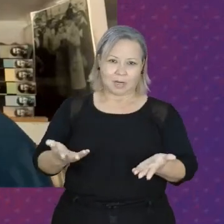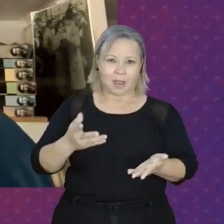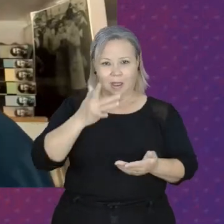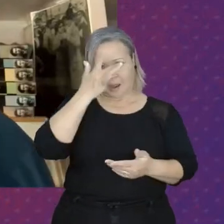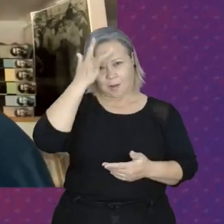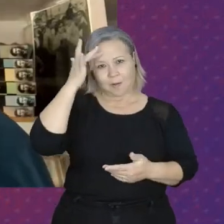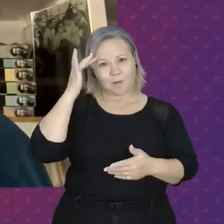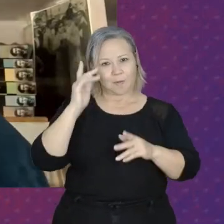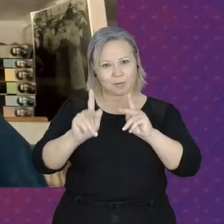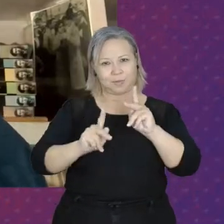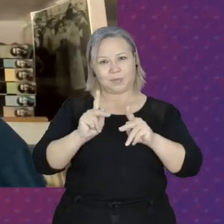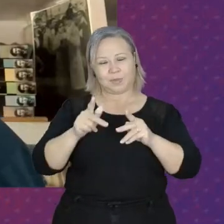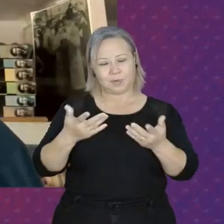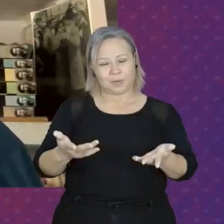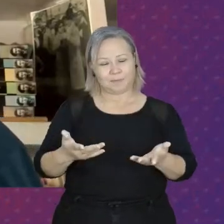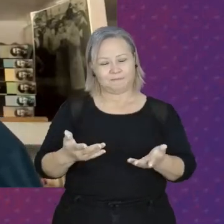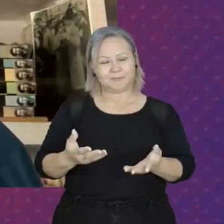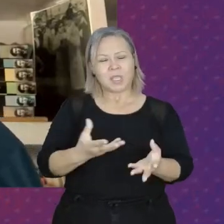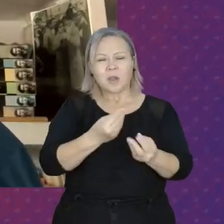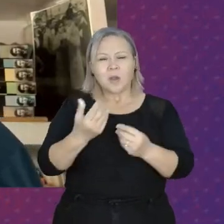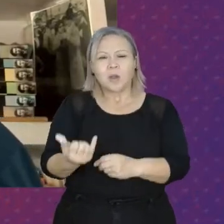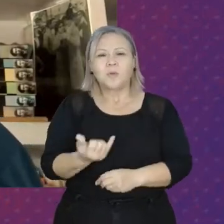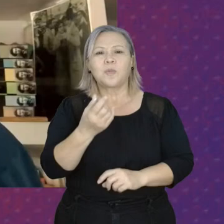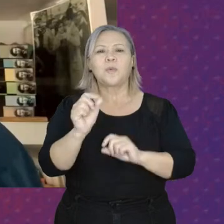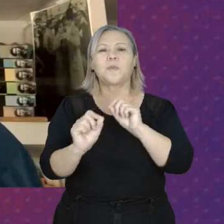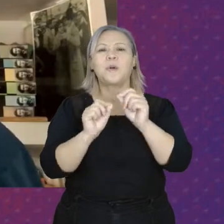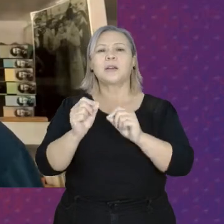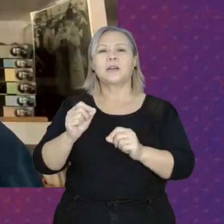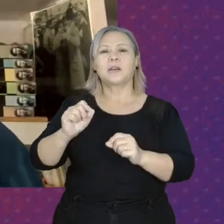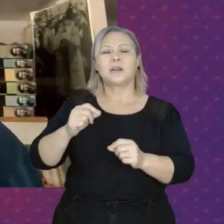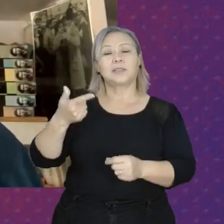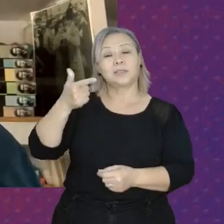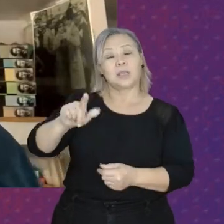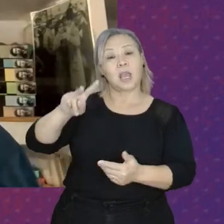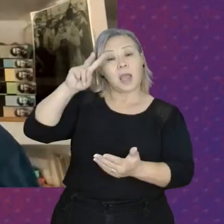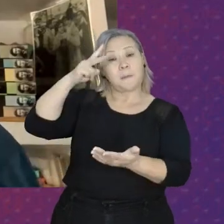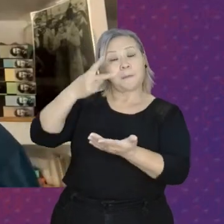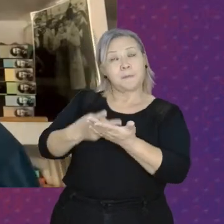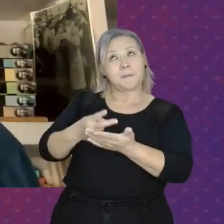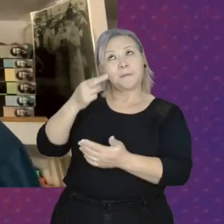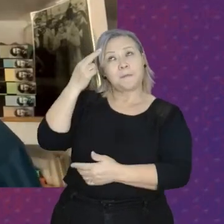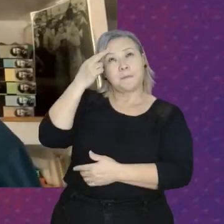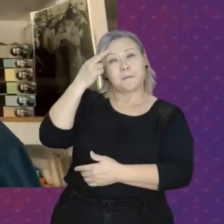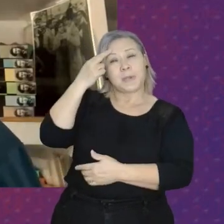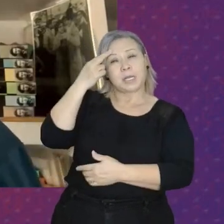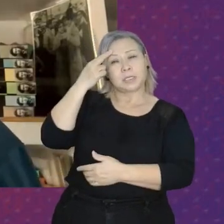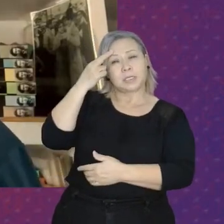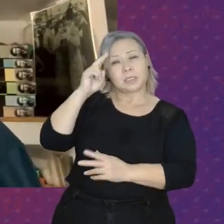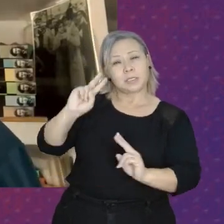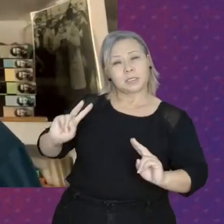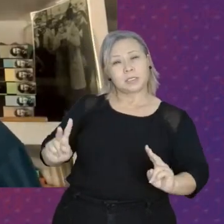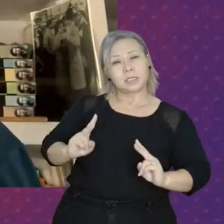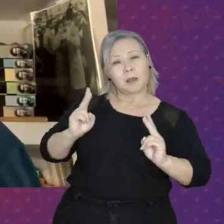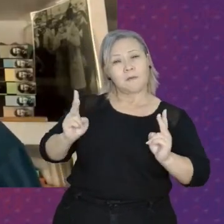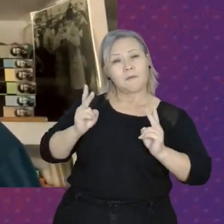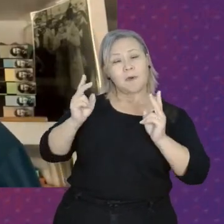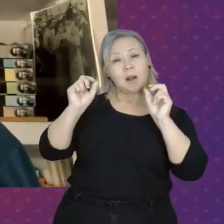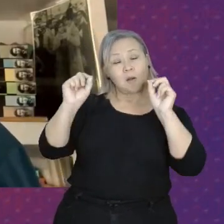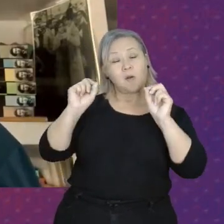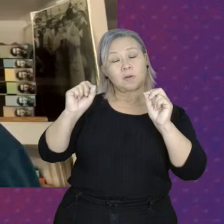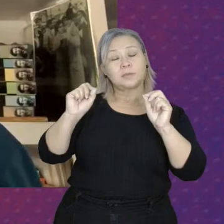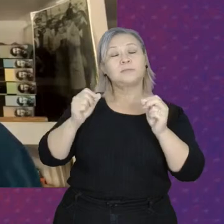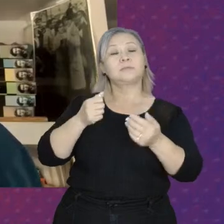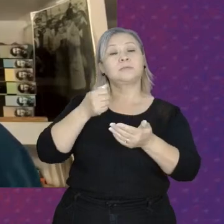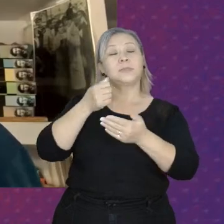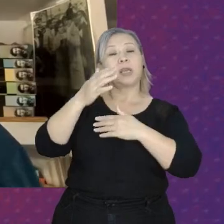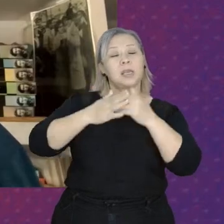É muito importante isso para que a gente repense valores e práticas